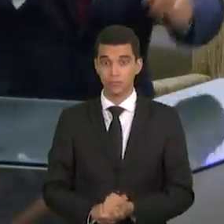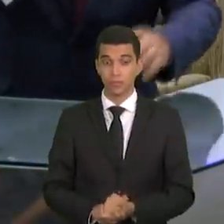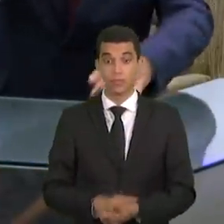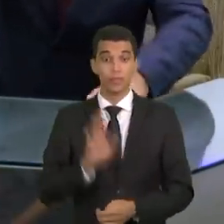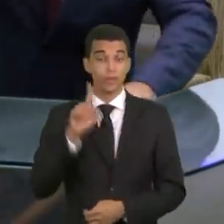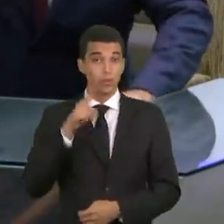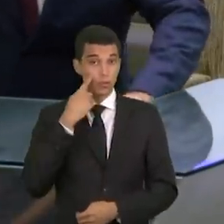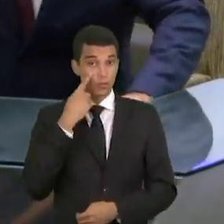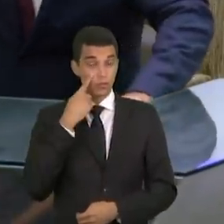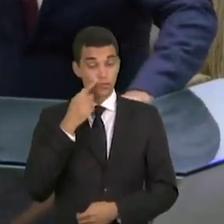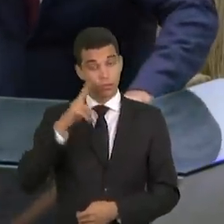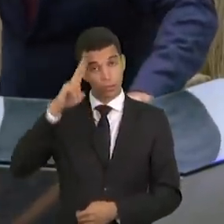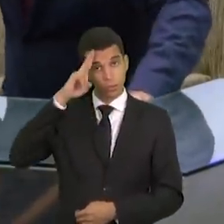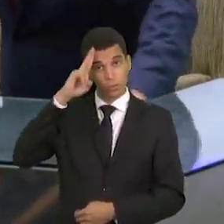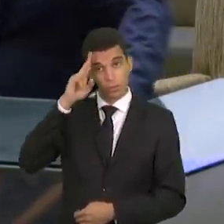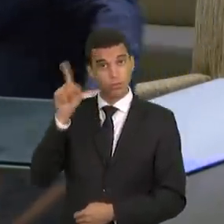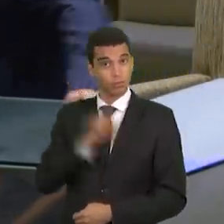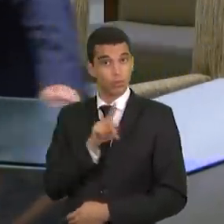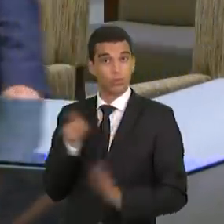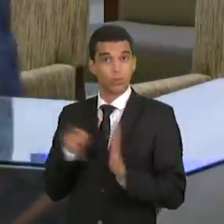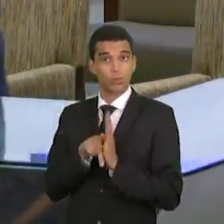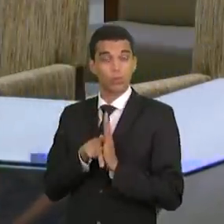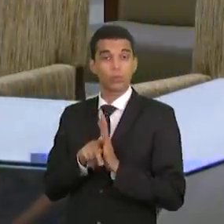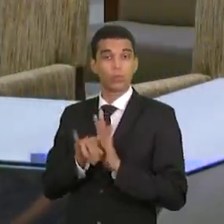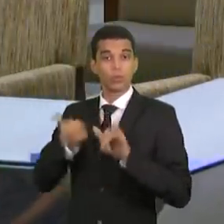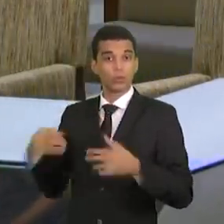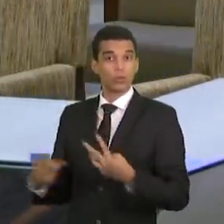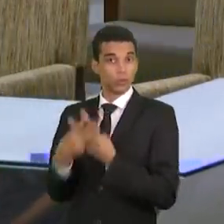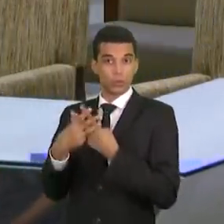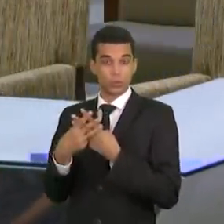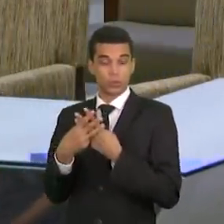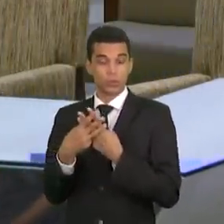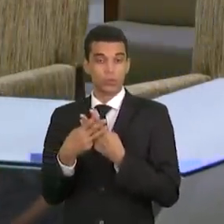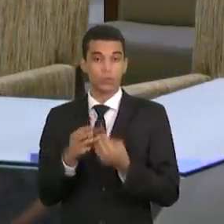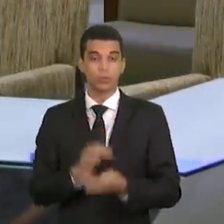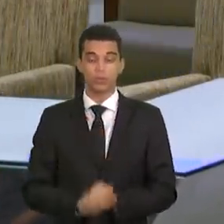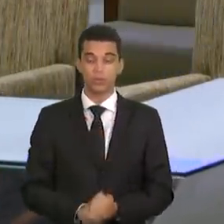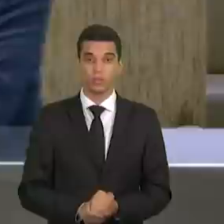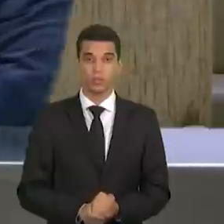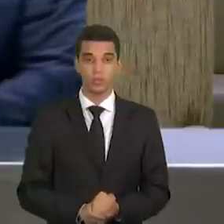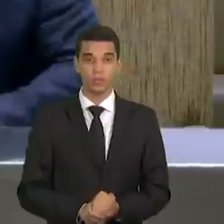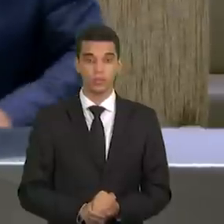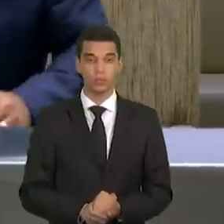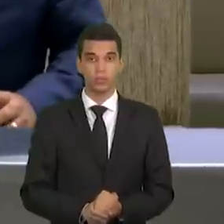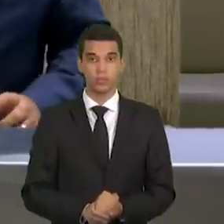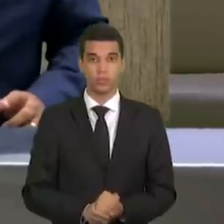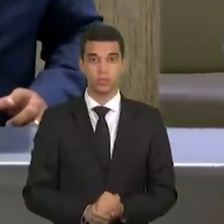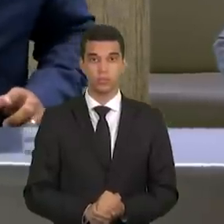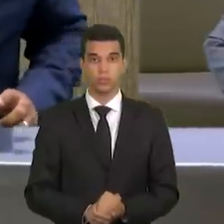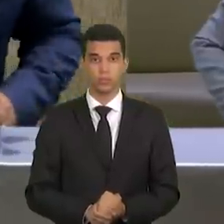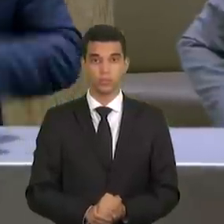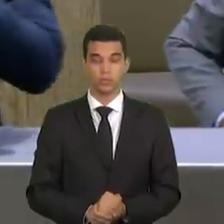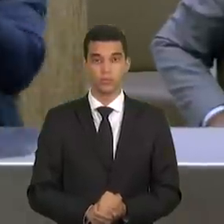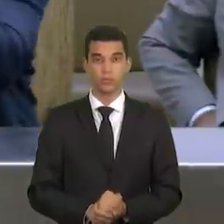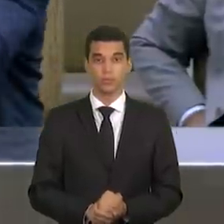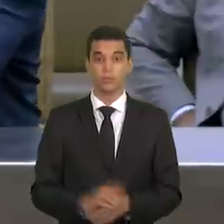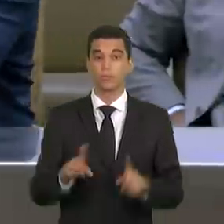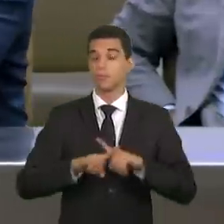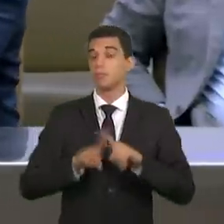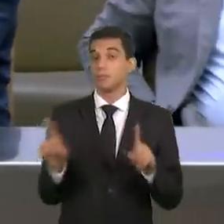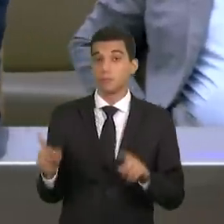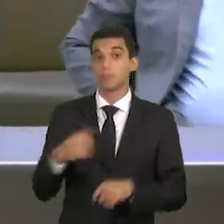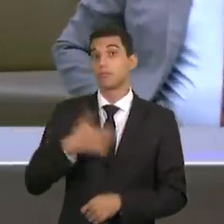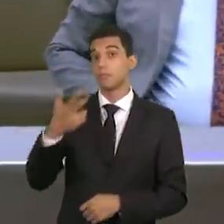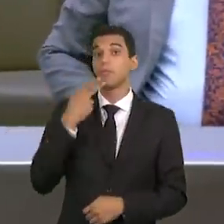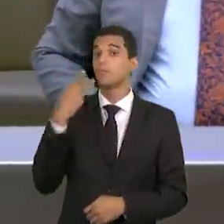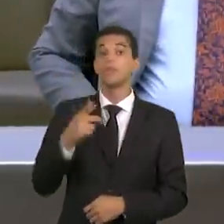era heteu. Os heteus eram descendentes de Cão, aquele filho de Noé. E o que eu quero aqui